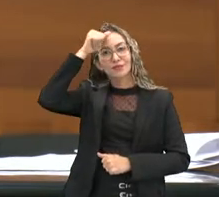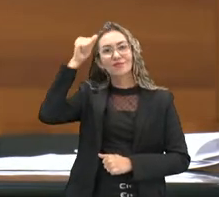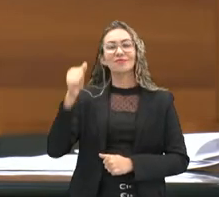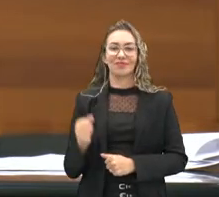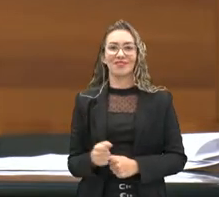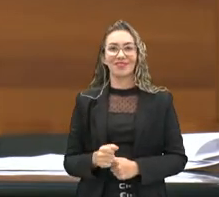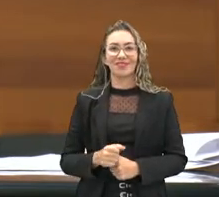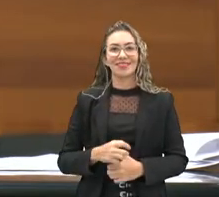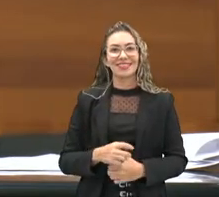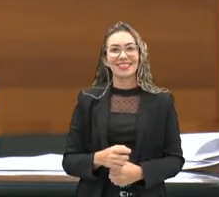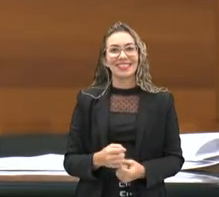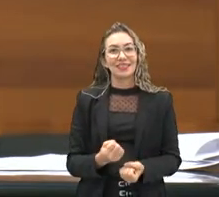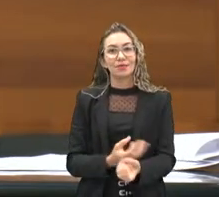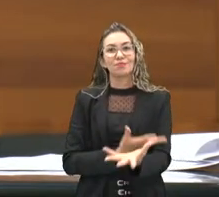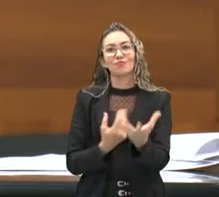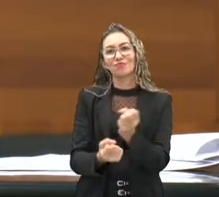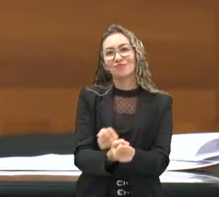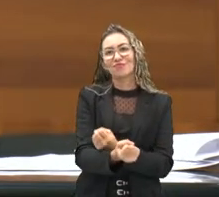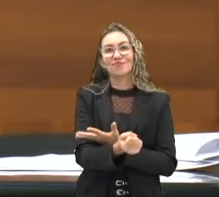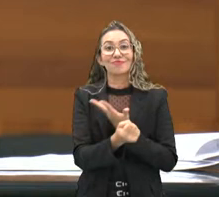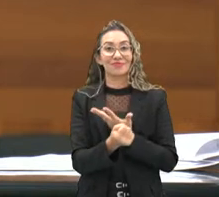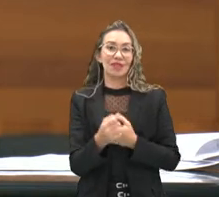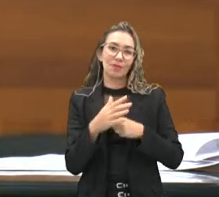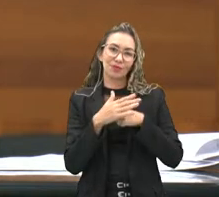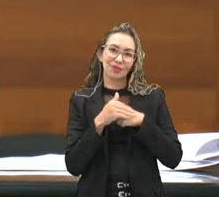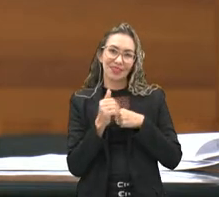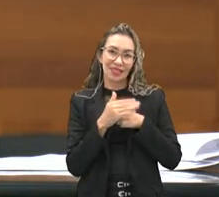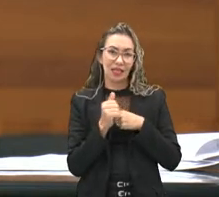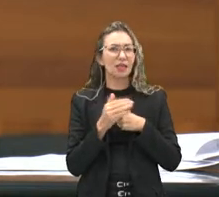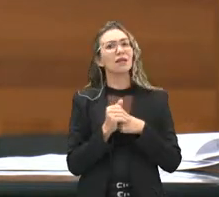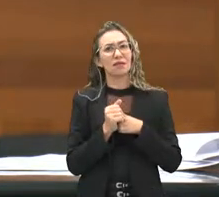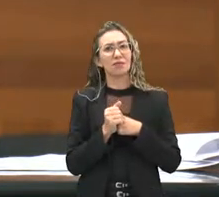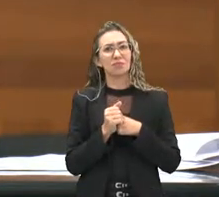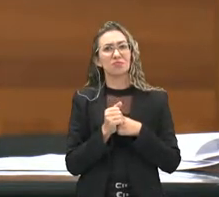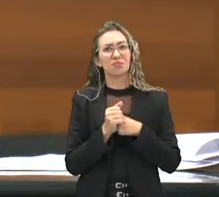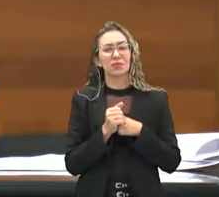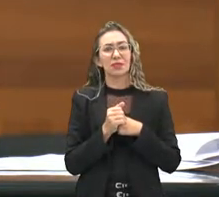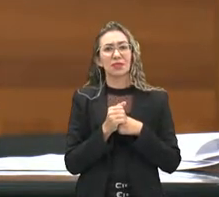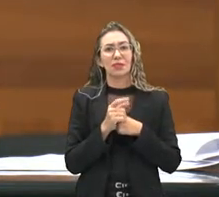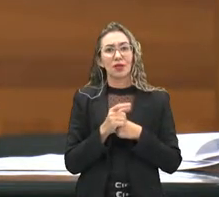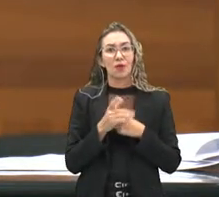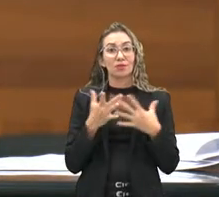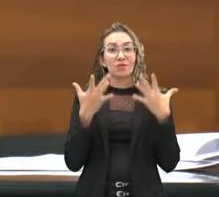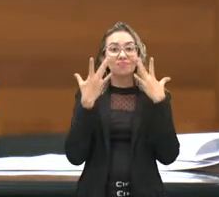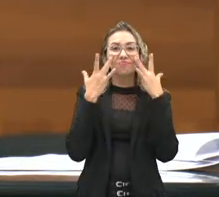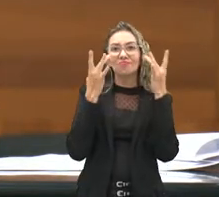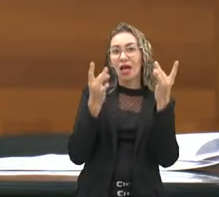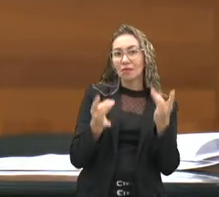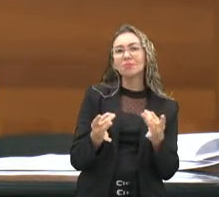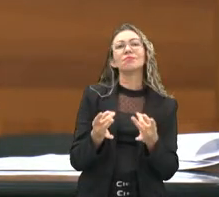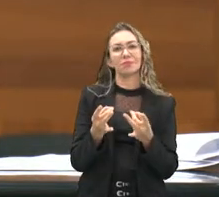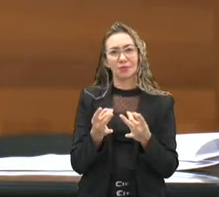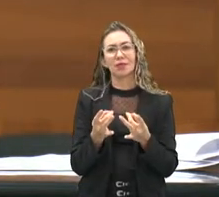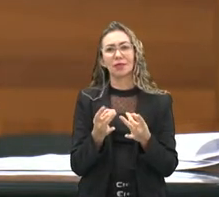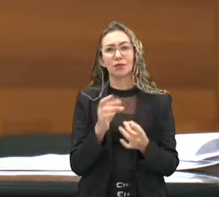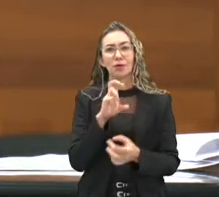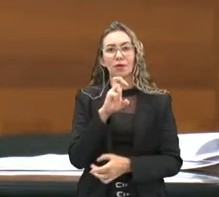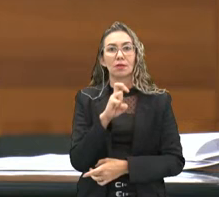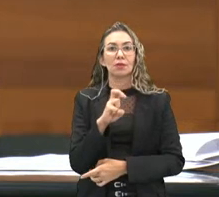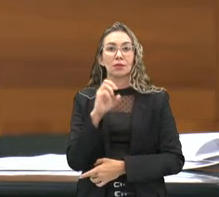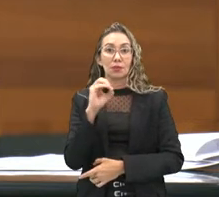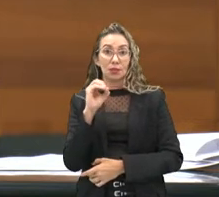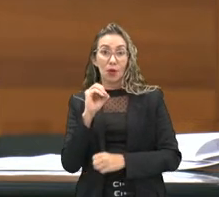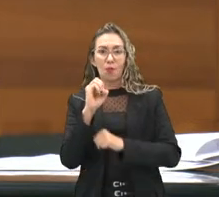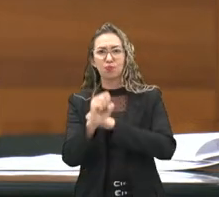e carinho, como seu discípulo e afilhado, que recordo os 50 anos da partida de um dos